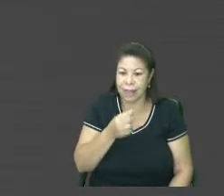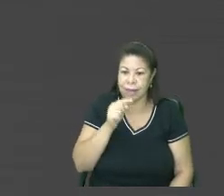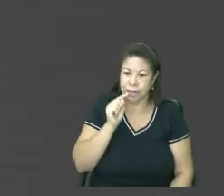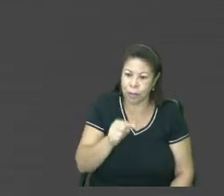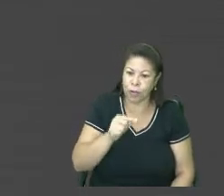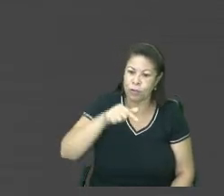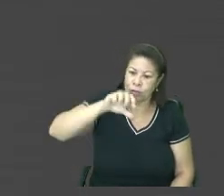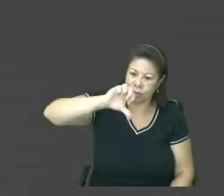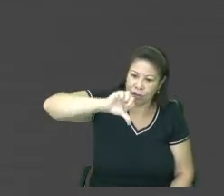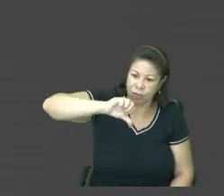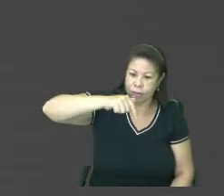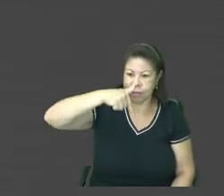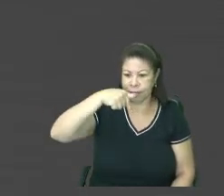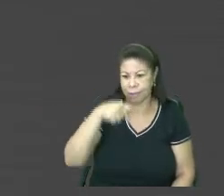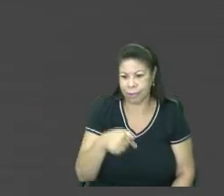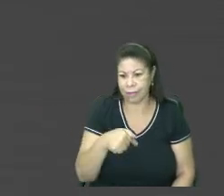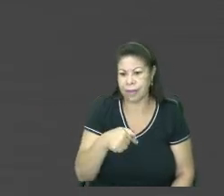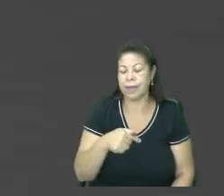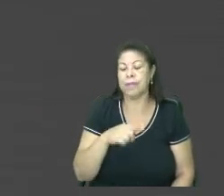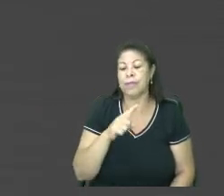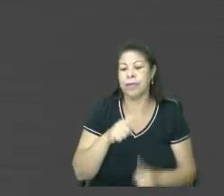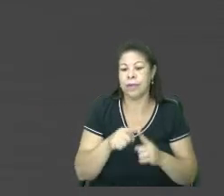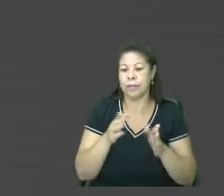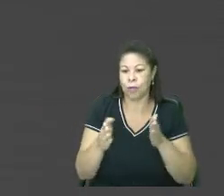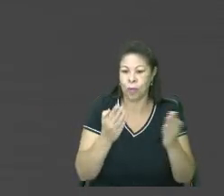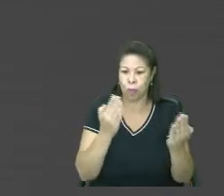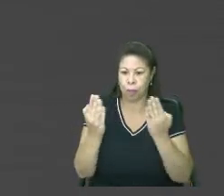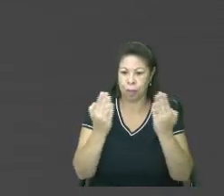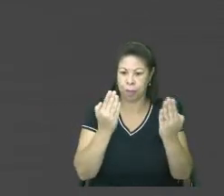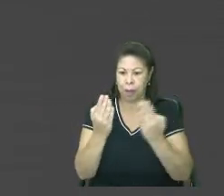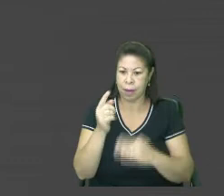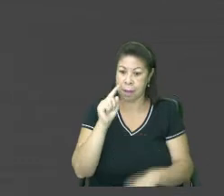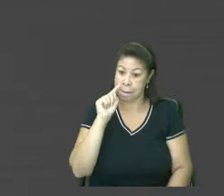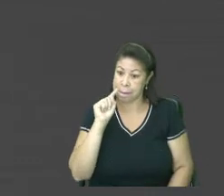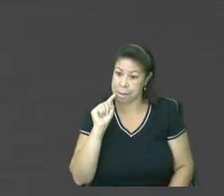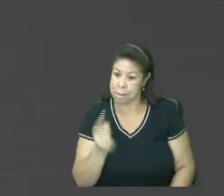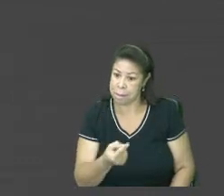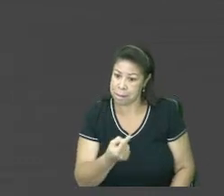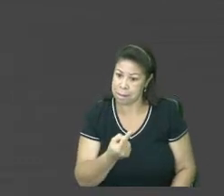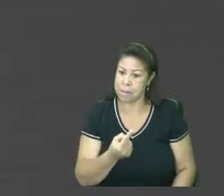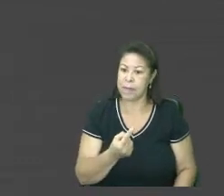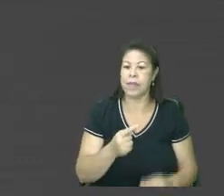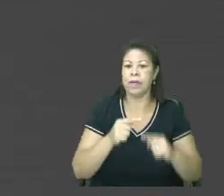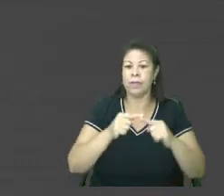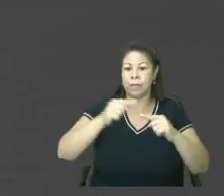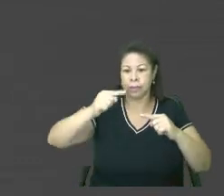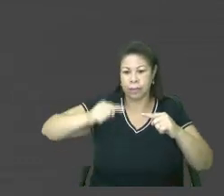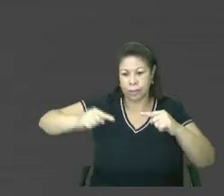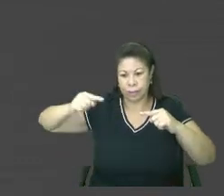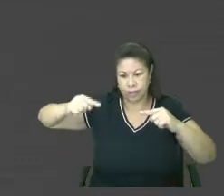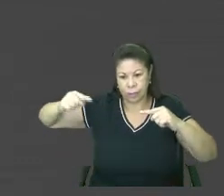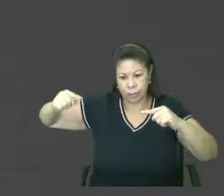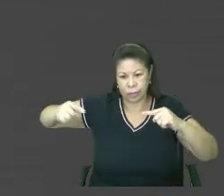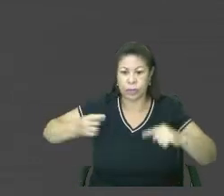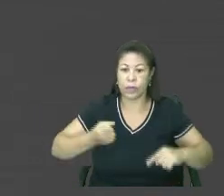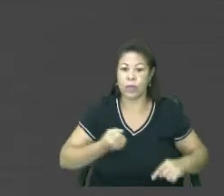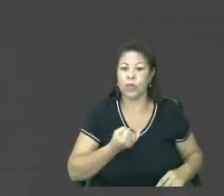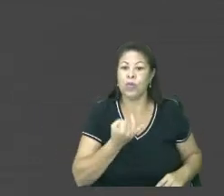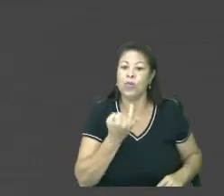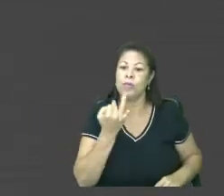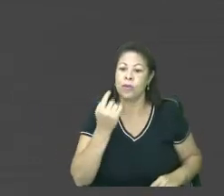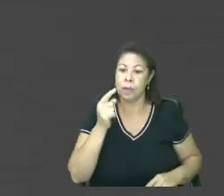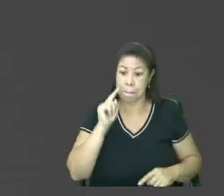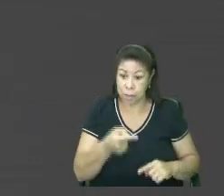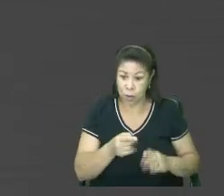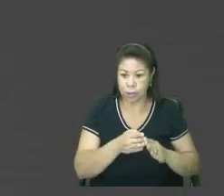10,97 para 1.000 nascidos vivos, né? Essa taxa é uma taxa para 1.000 nascidos vivos, então a